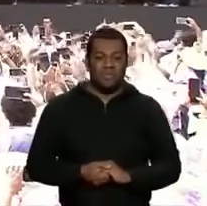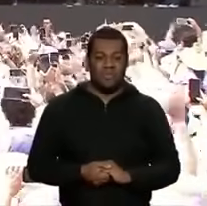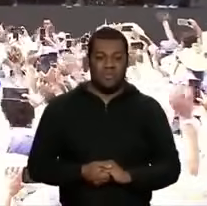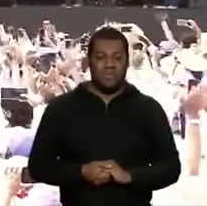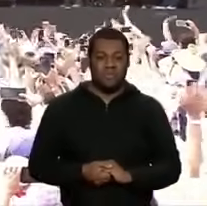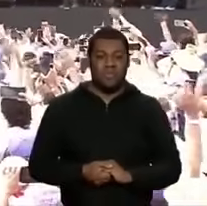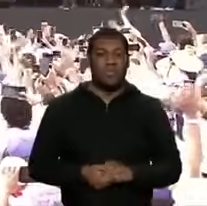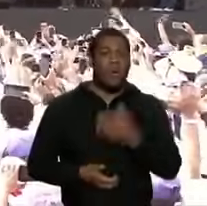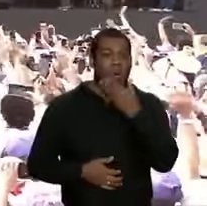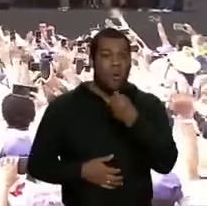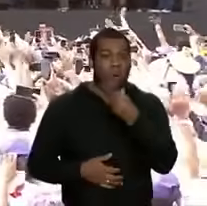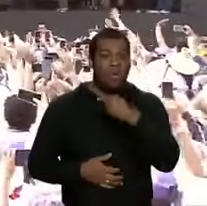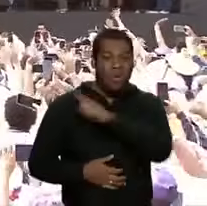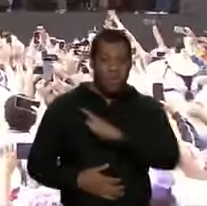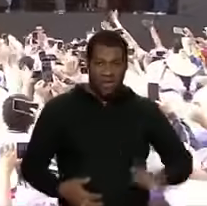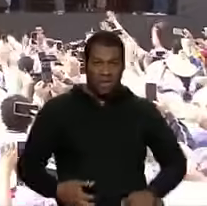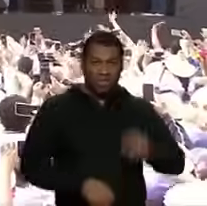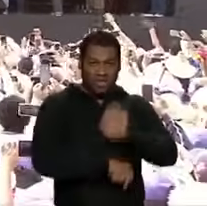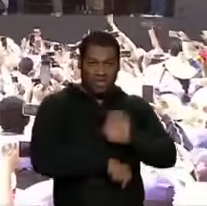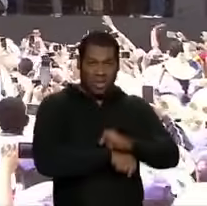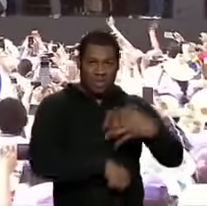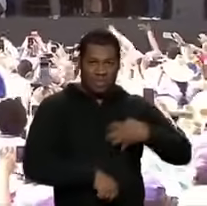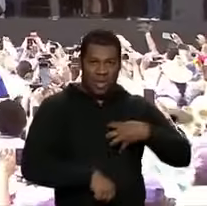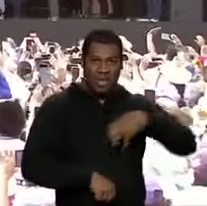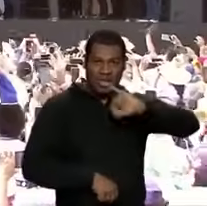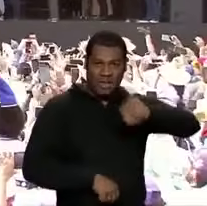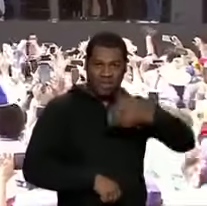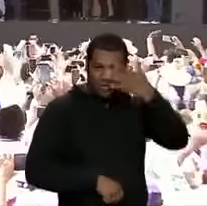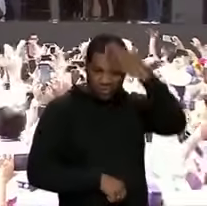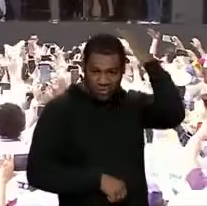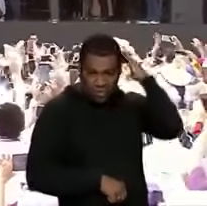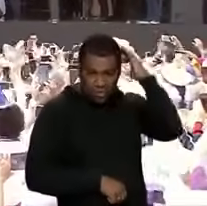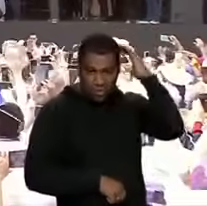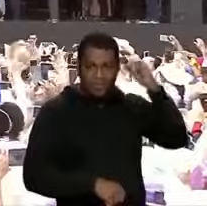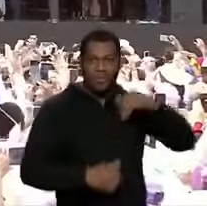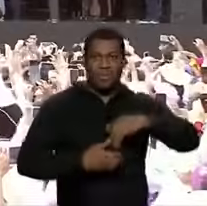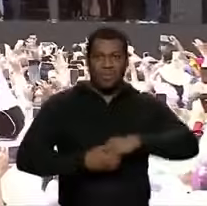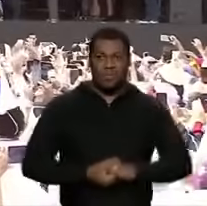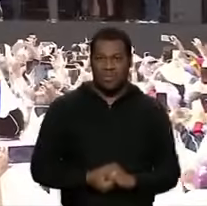o governador da Bahia Jerônimo Gomes Rodrigues